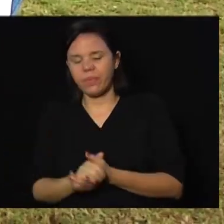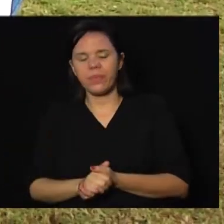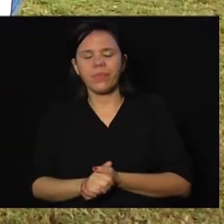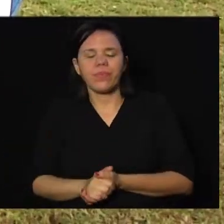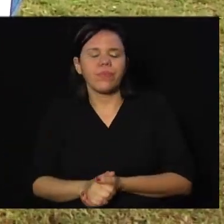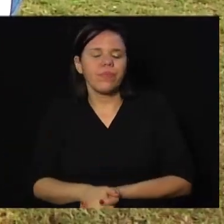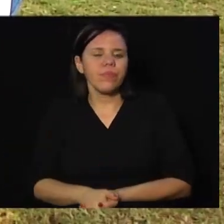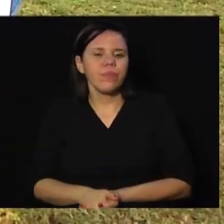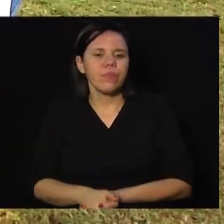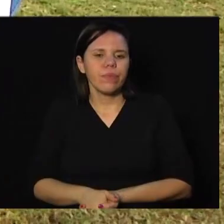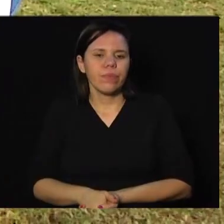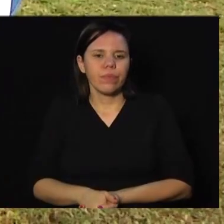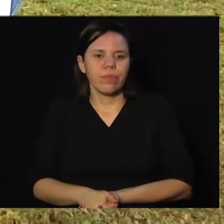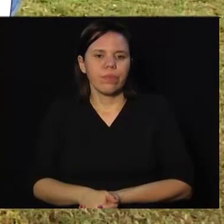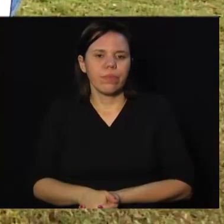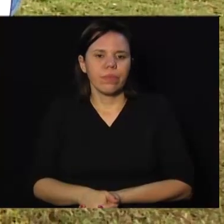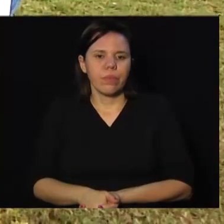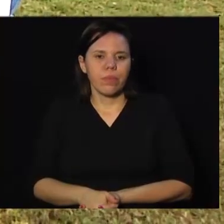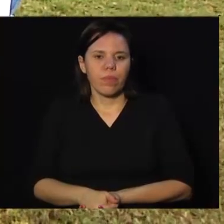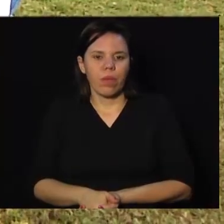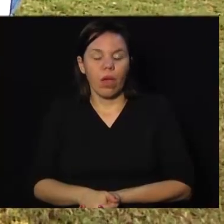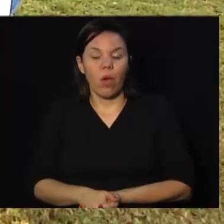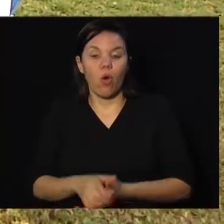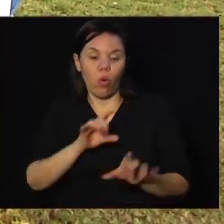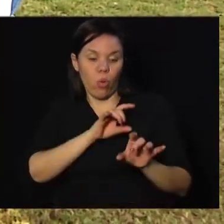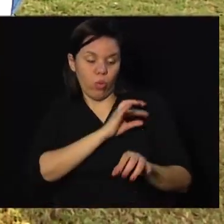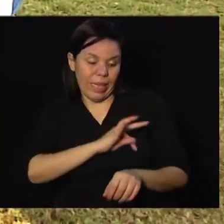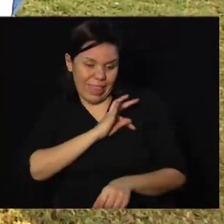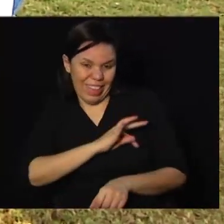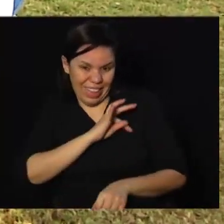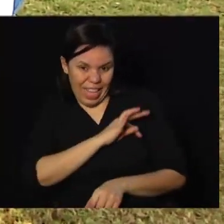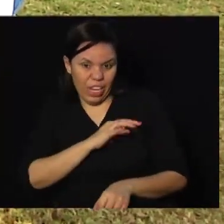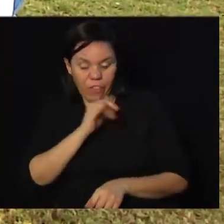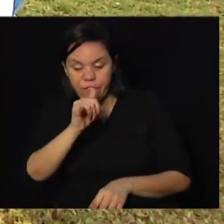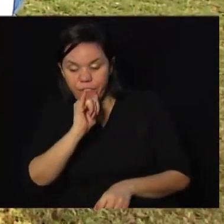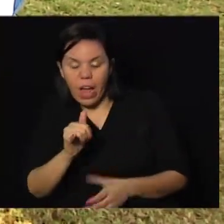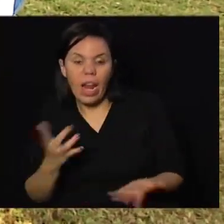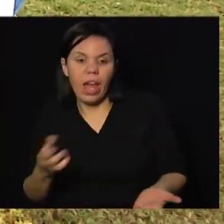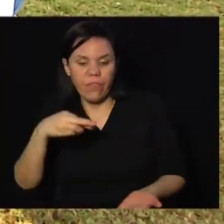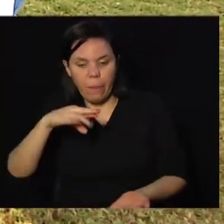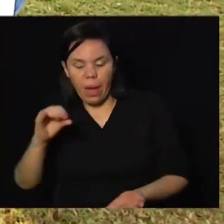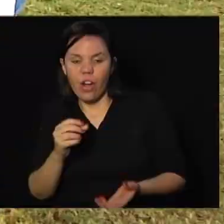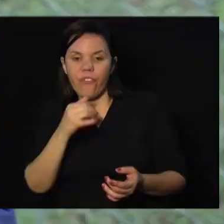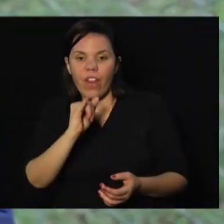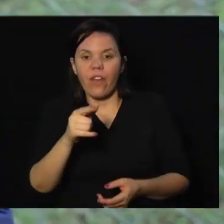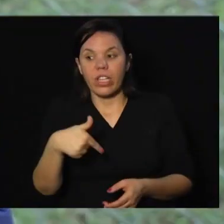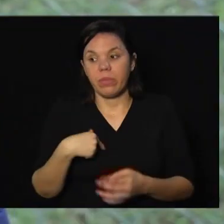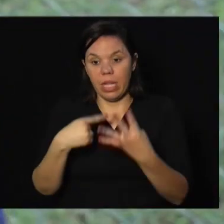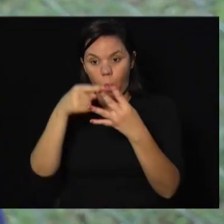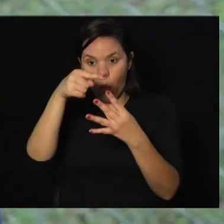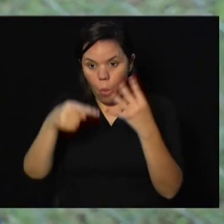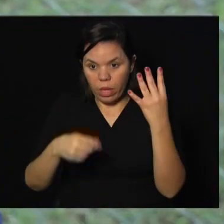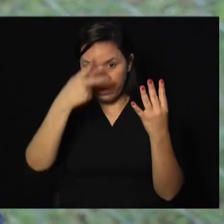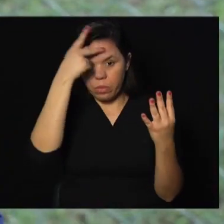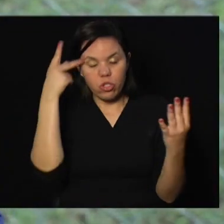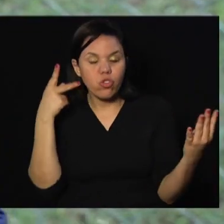vamos dizer, o seu Mário Jurado nos dizia que todo ano ele tinha que botar 4 jogadores do amador para